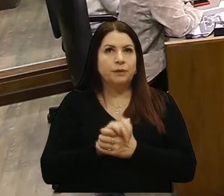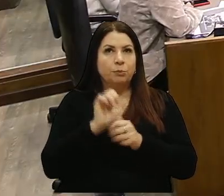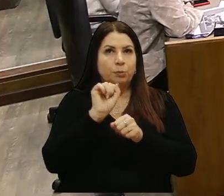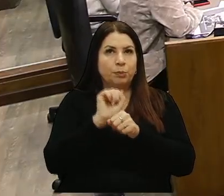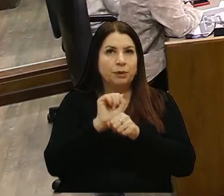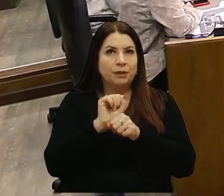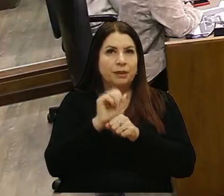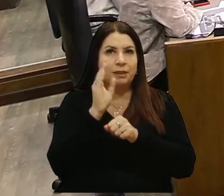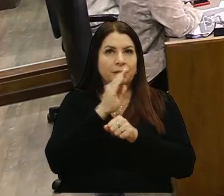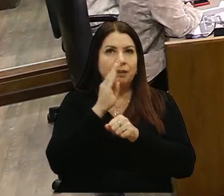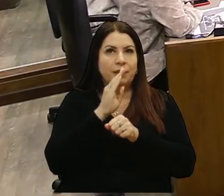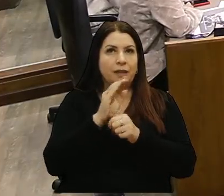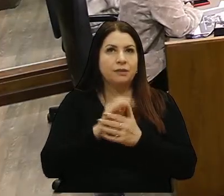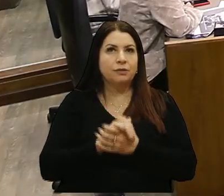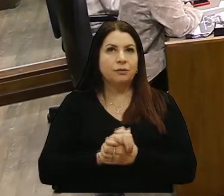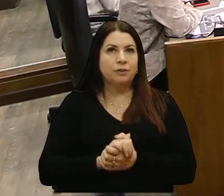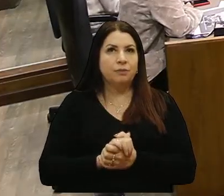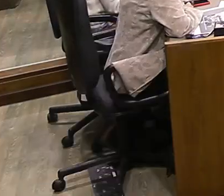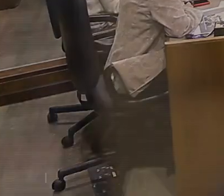suspender rapidamente a sessão.